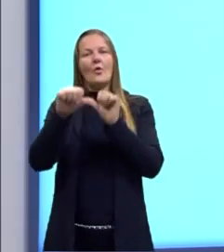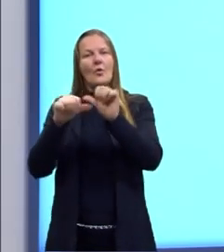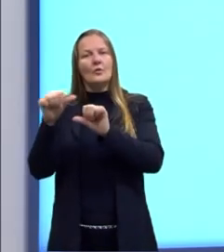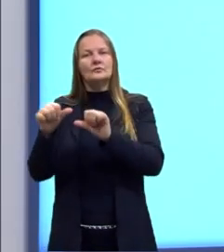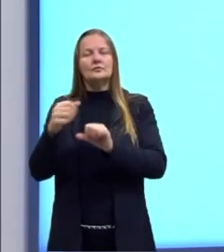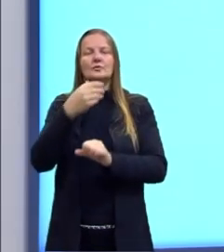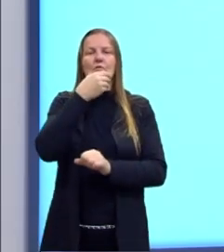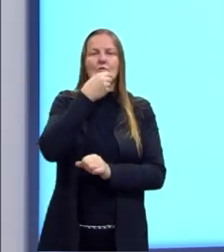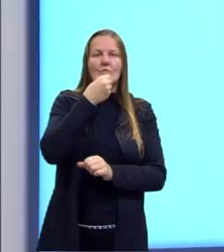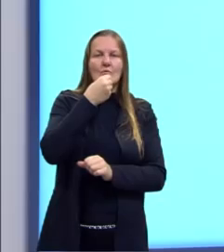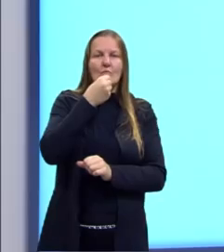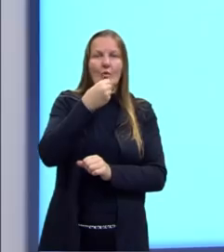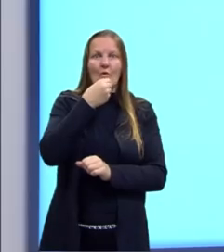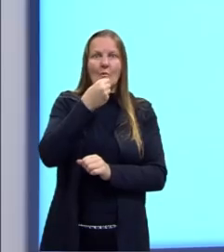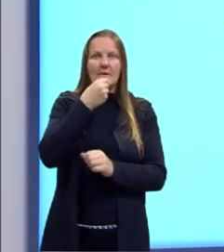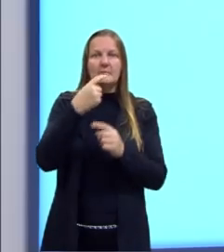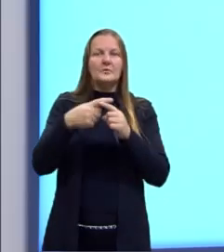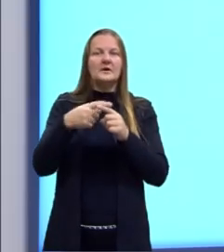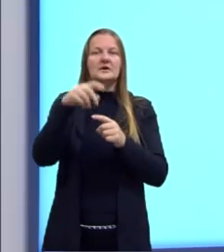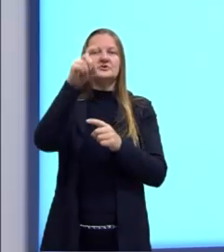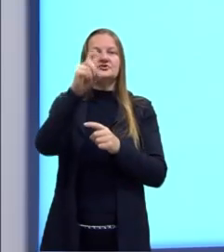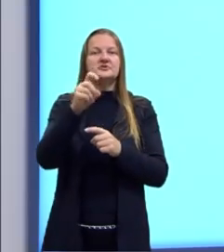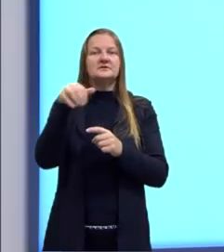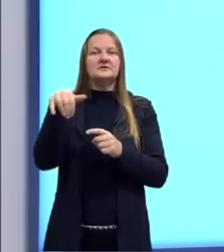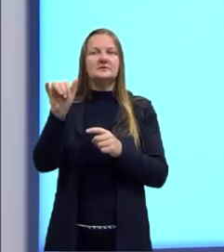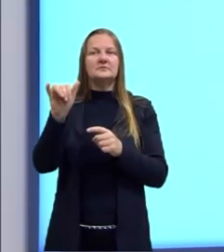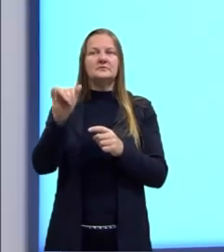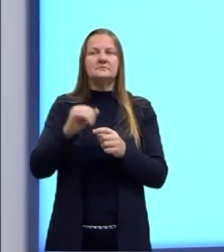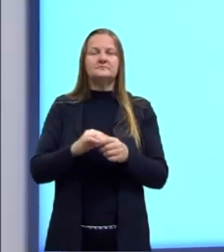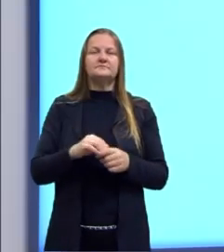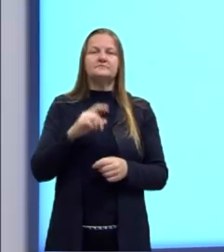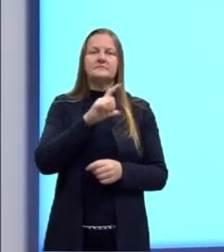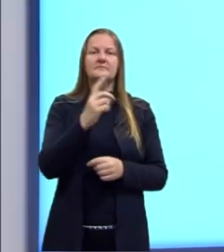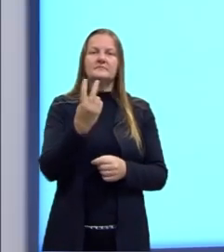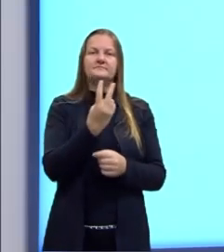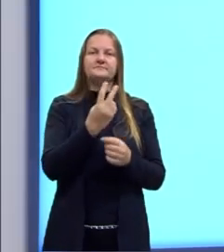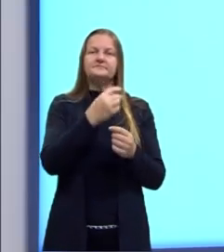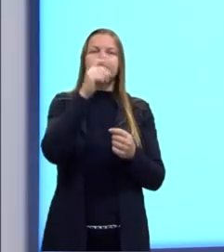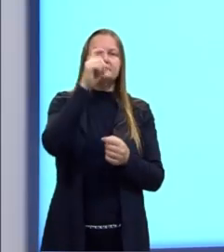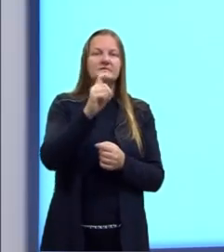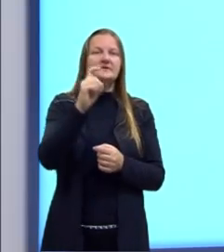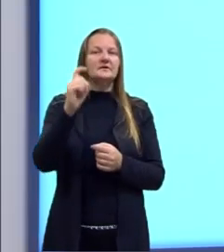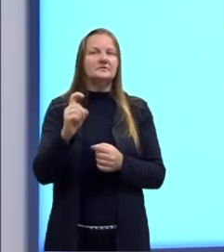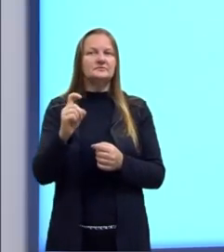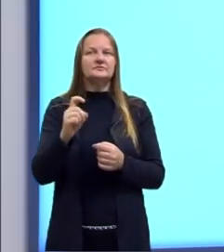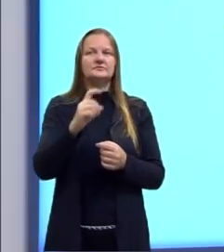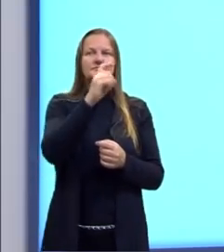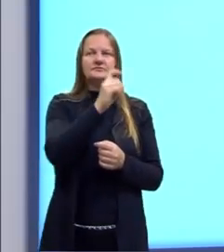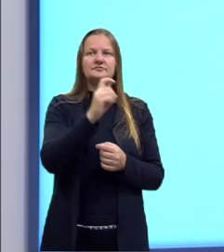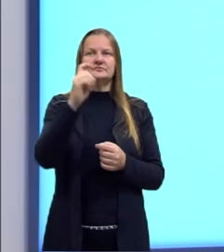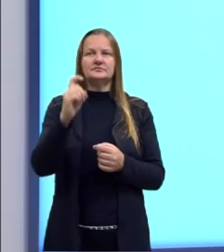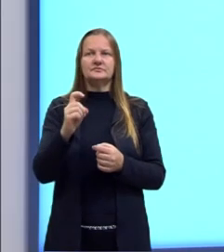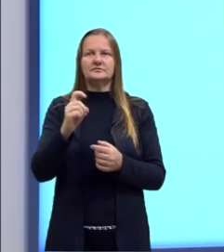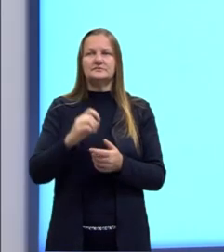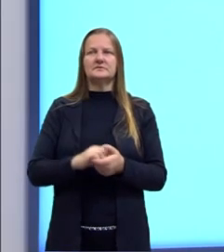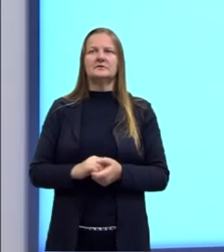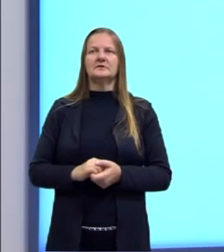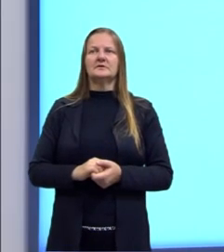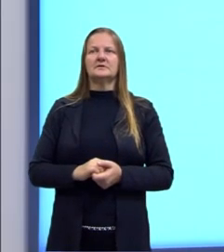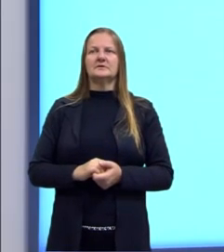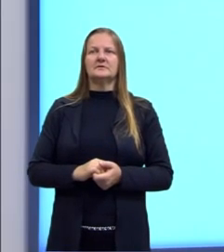masculino Então esse contém cromossomos sexuais femininos certo que é o XX